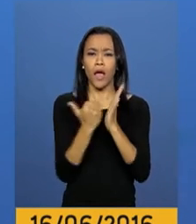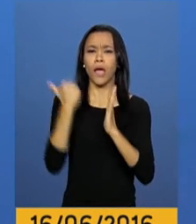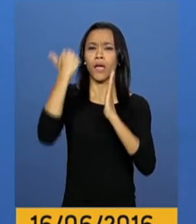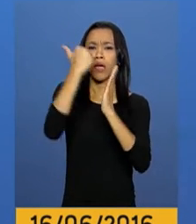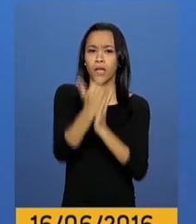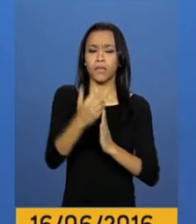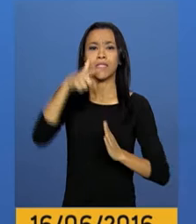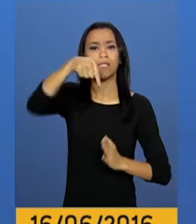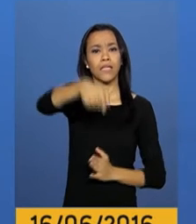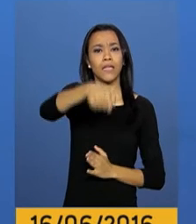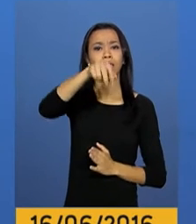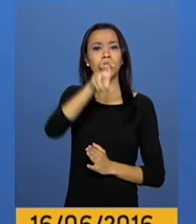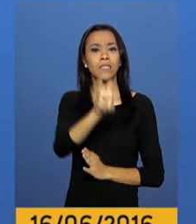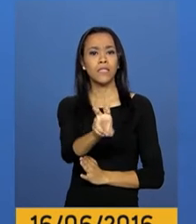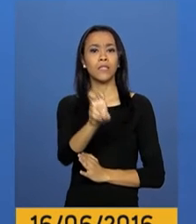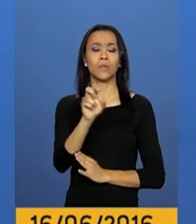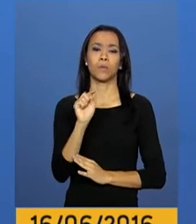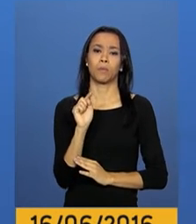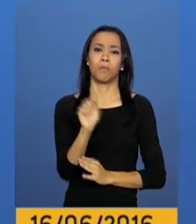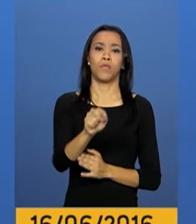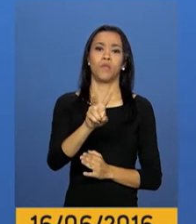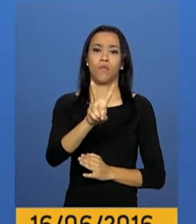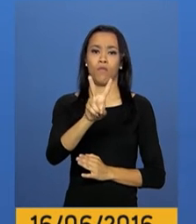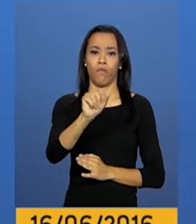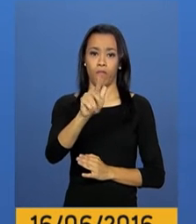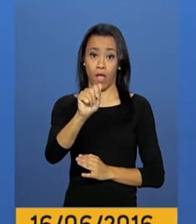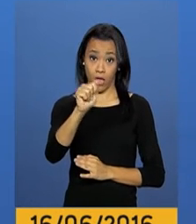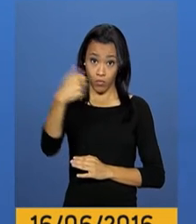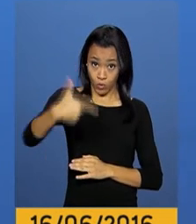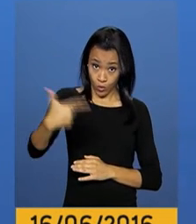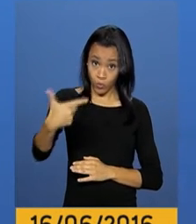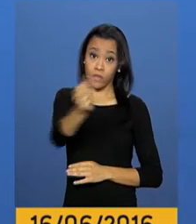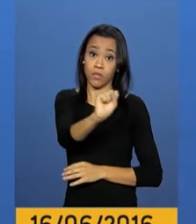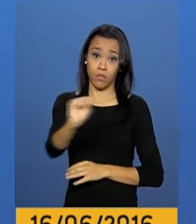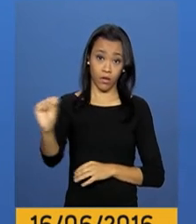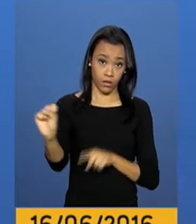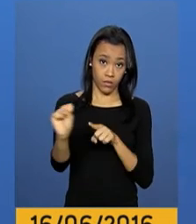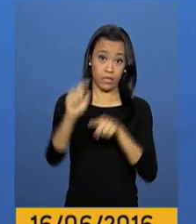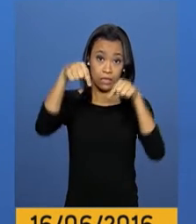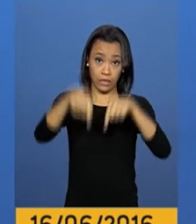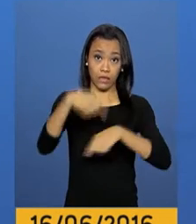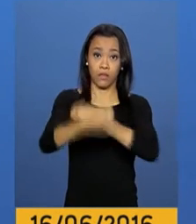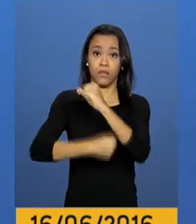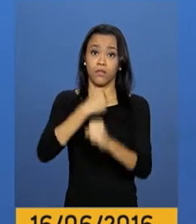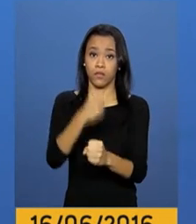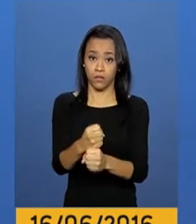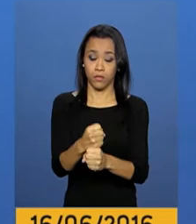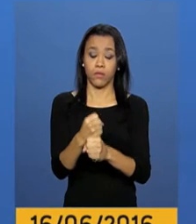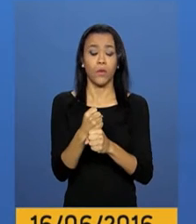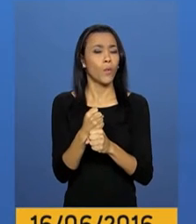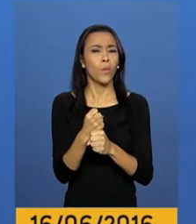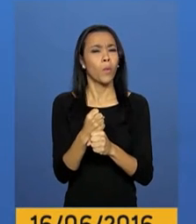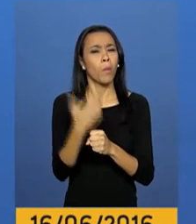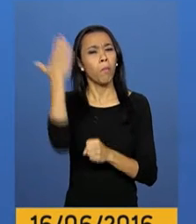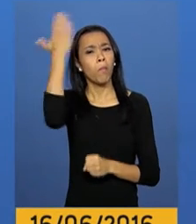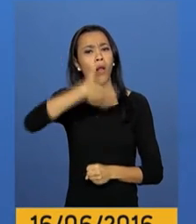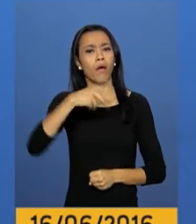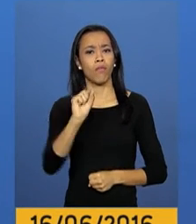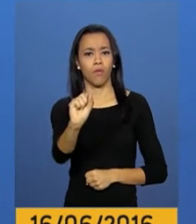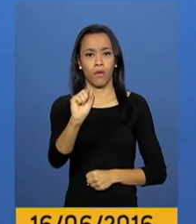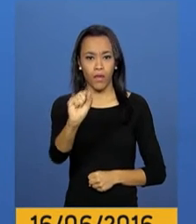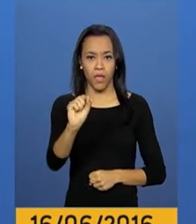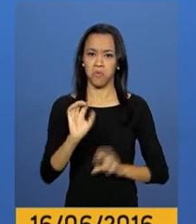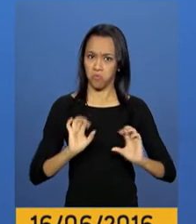mais 75 mil vagas para o segundo semestre deste ano, o que mostra